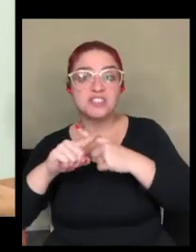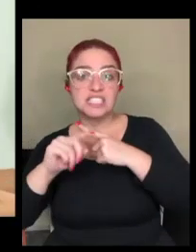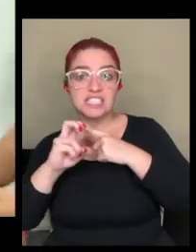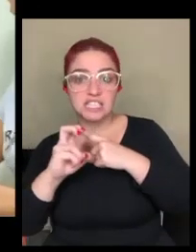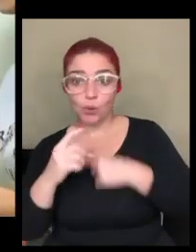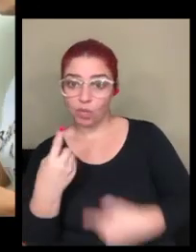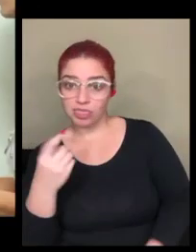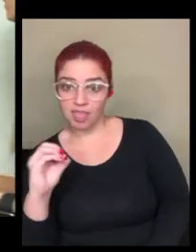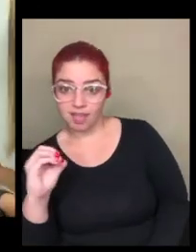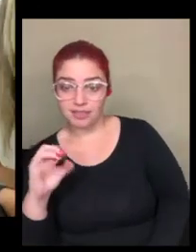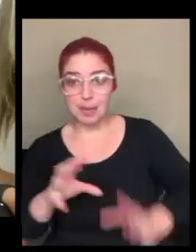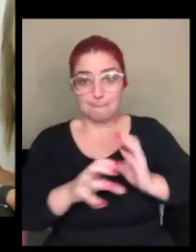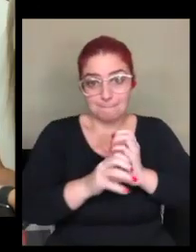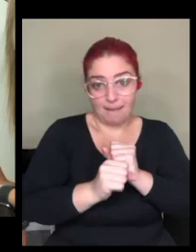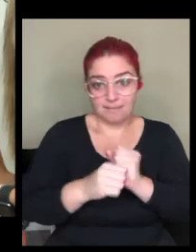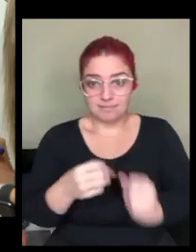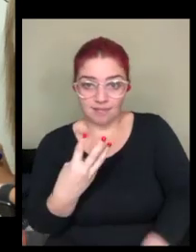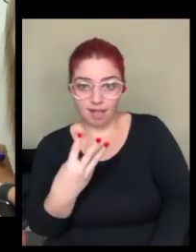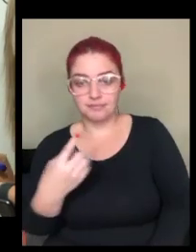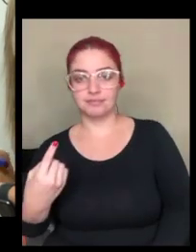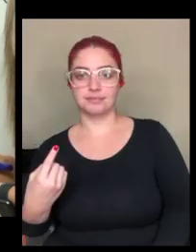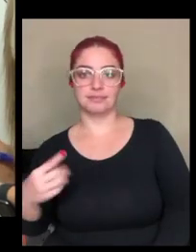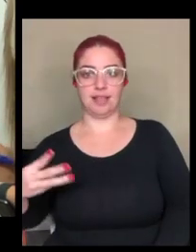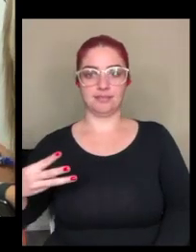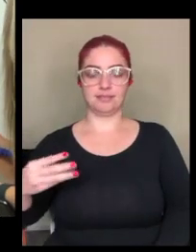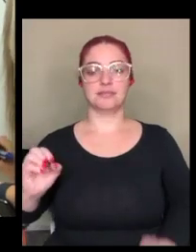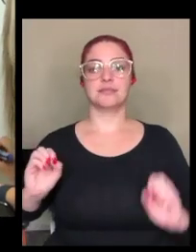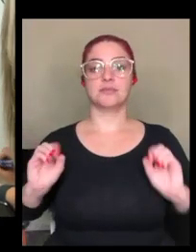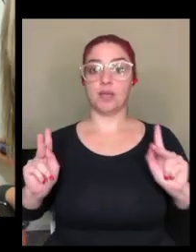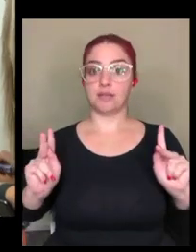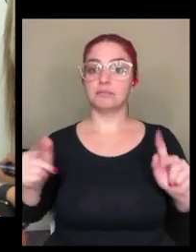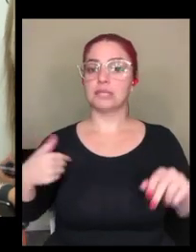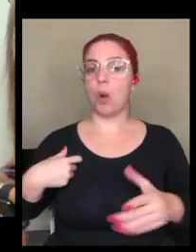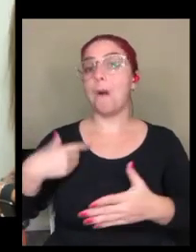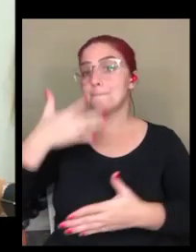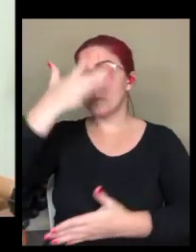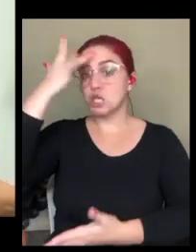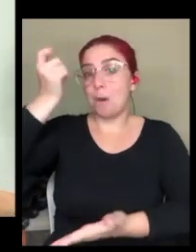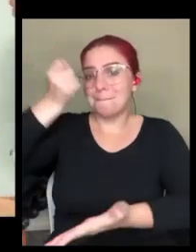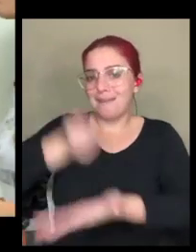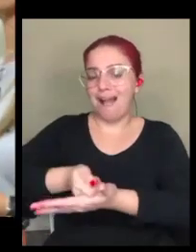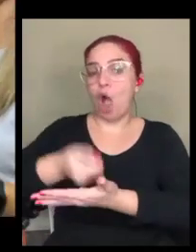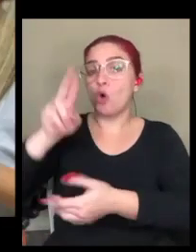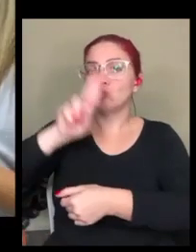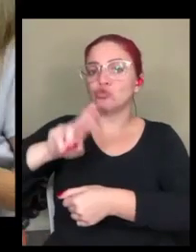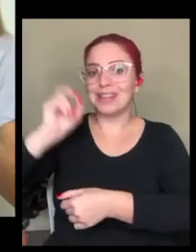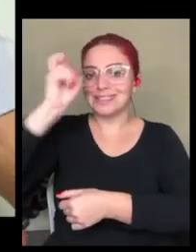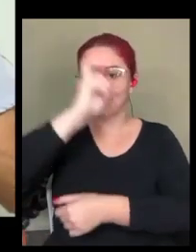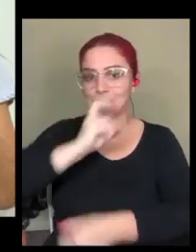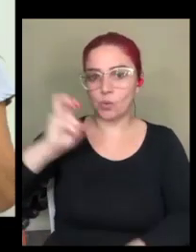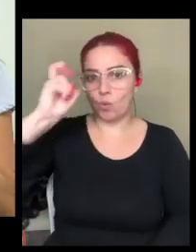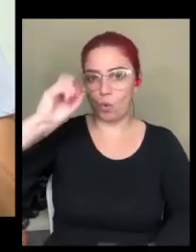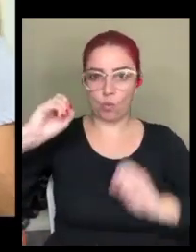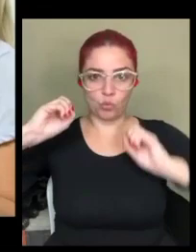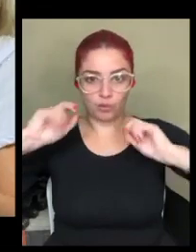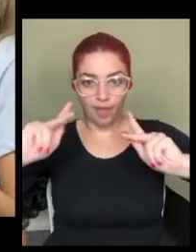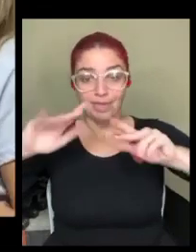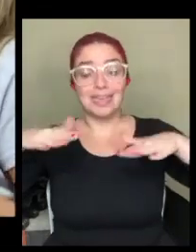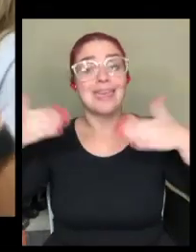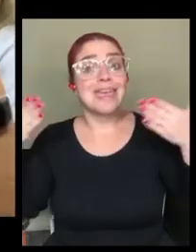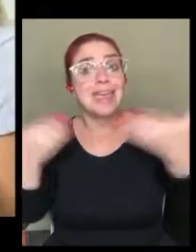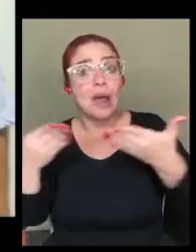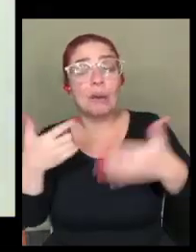vezes 5, 10, com 3, 13. Então, R$13 seria o preço da pessoa que alugou a bicicleta por 5